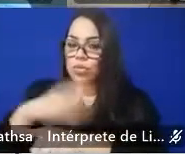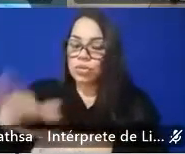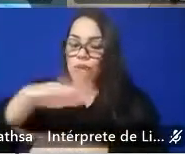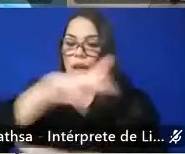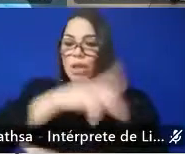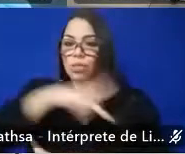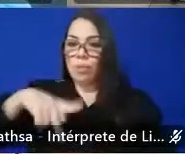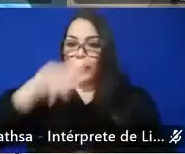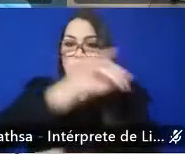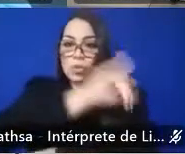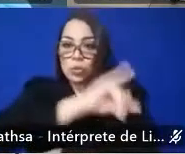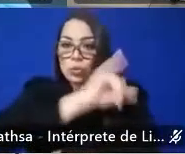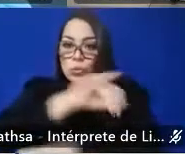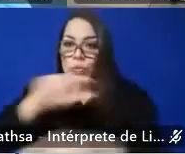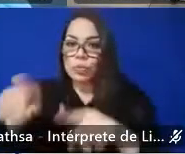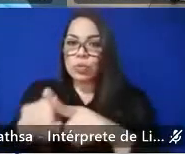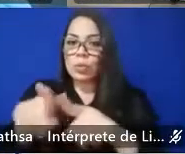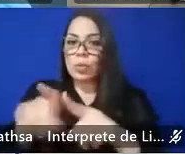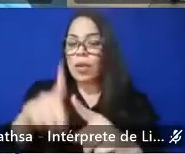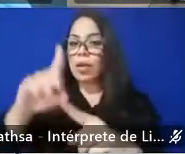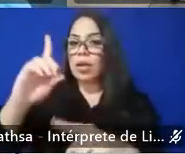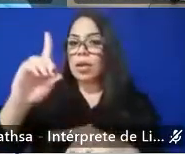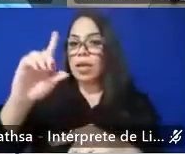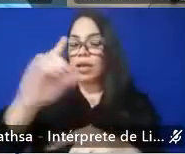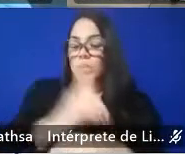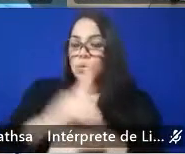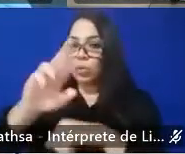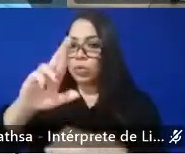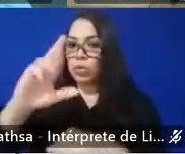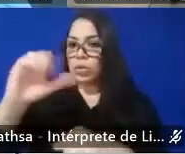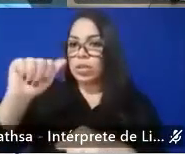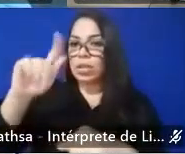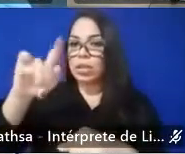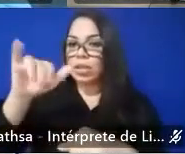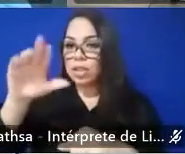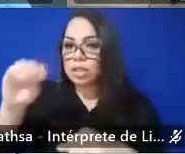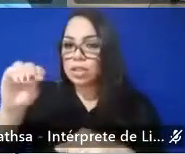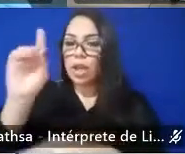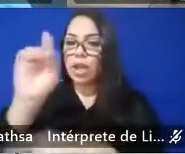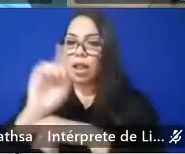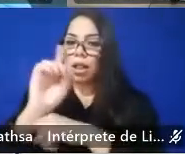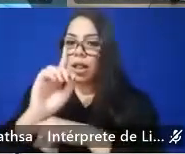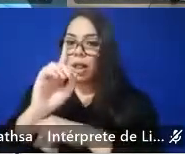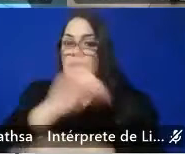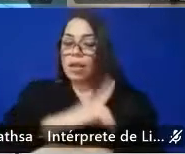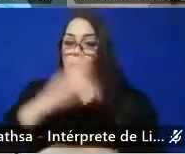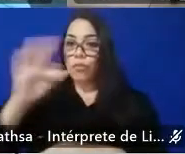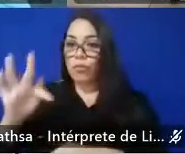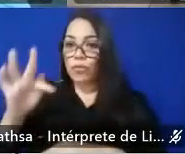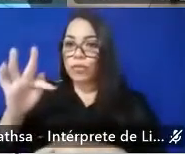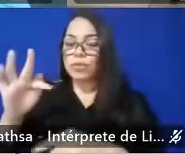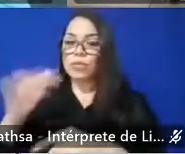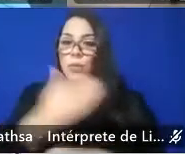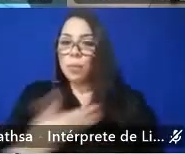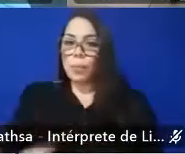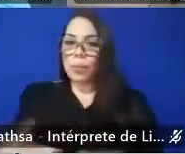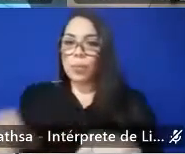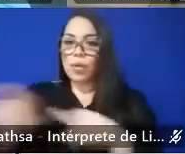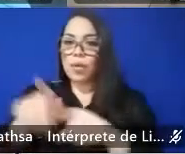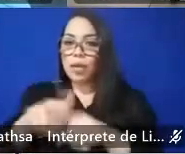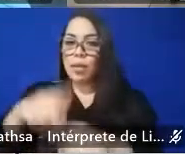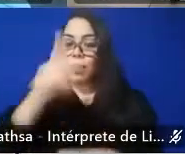Cátia Varela o rei a defensoria pública e do presidente de nossa Associação